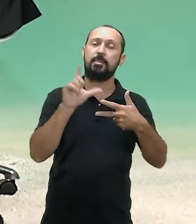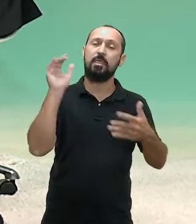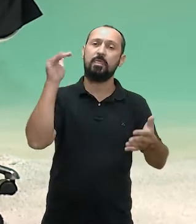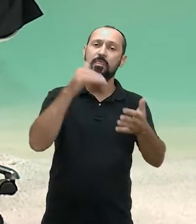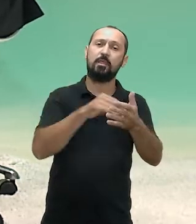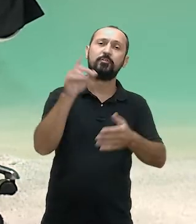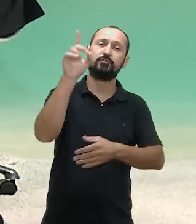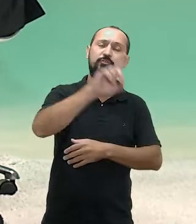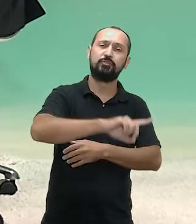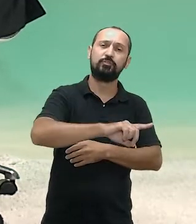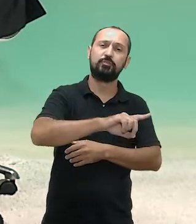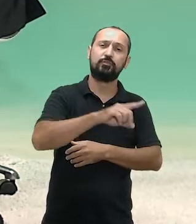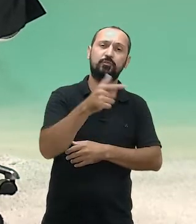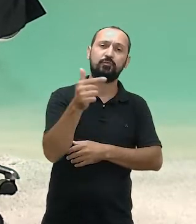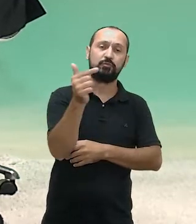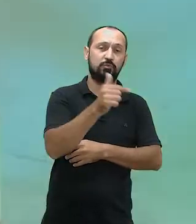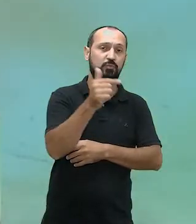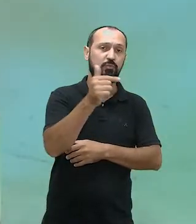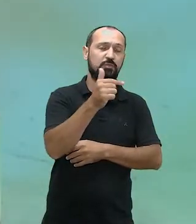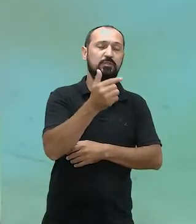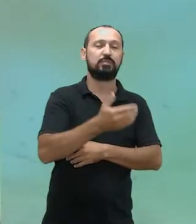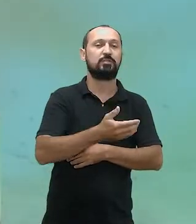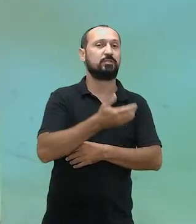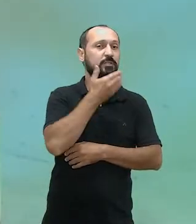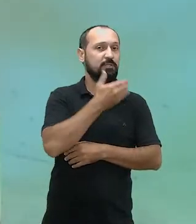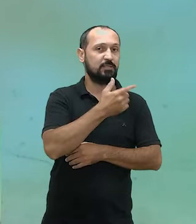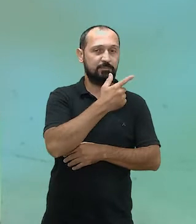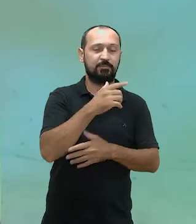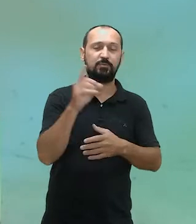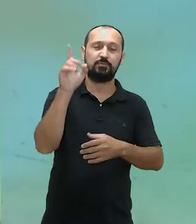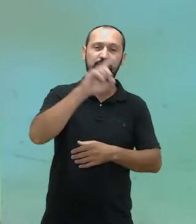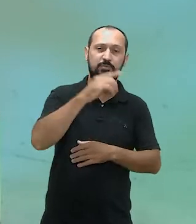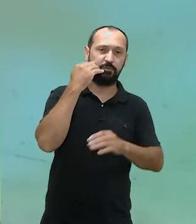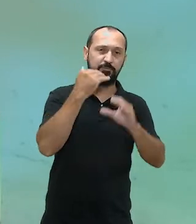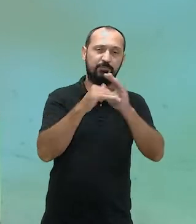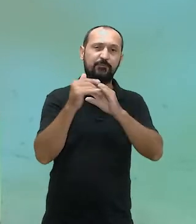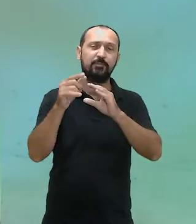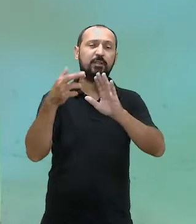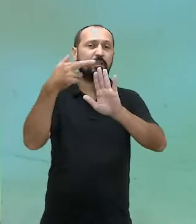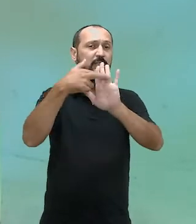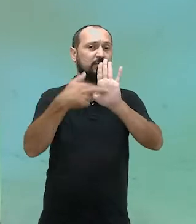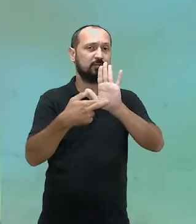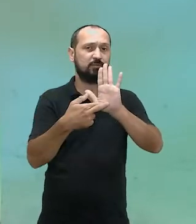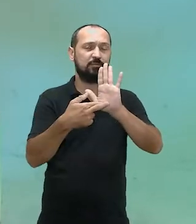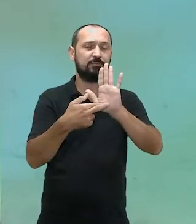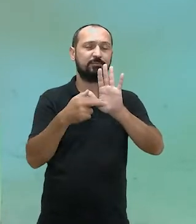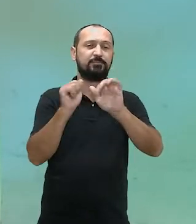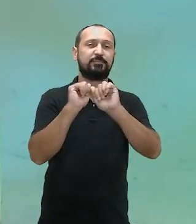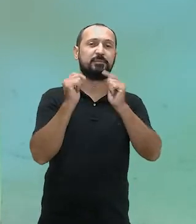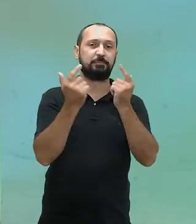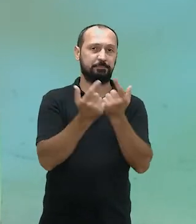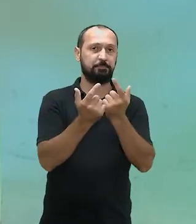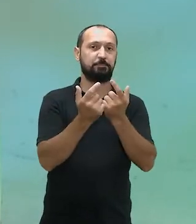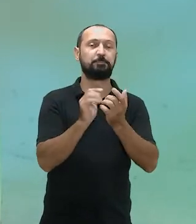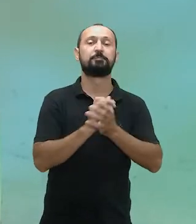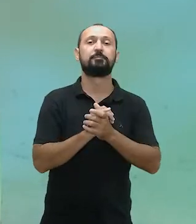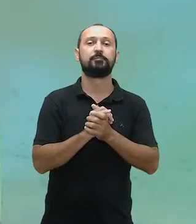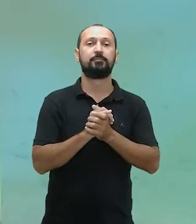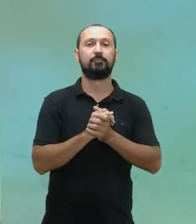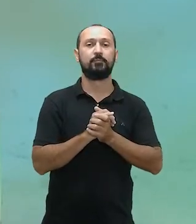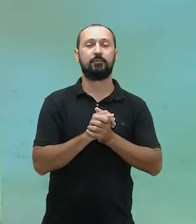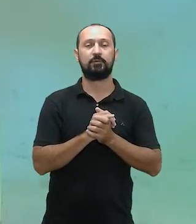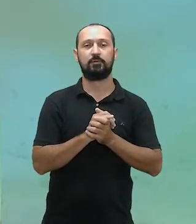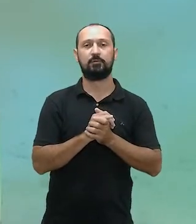até dia 22 de dezembro. A gente mencionou aqui os prazos que são mencionados no regimento interno da Assembleia Legislativa, né,